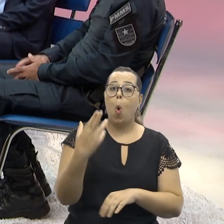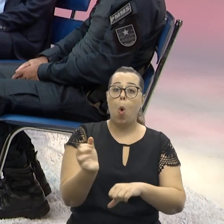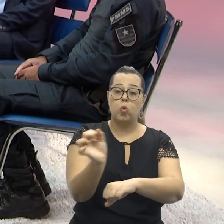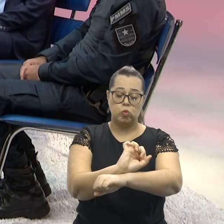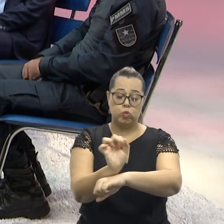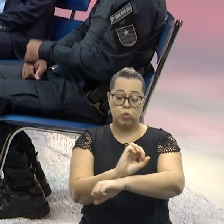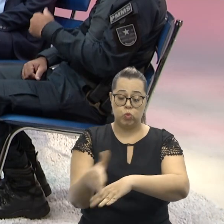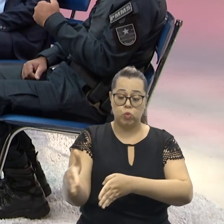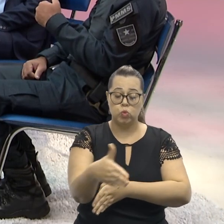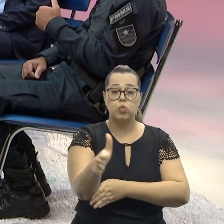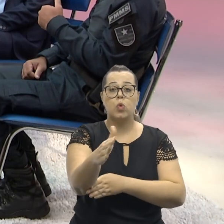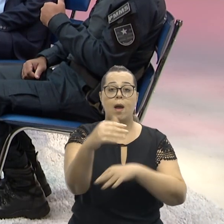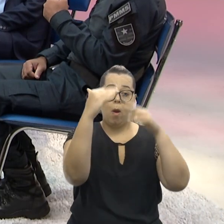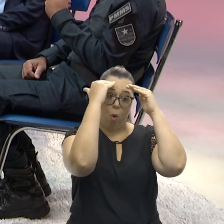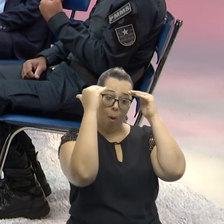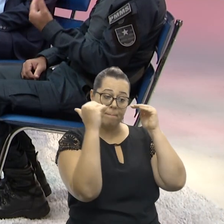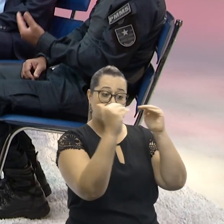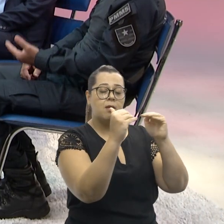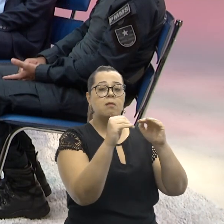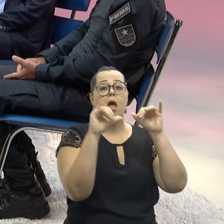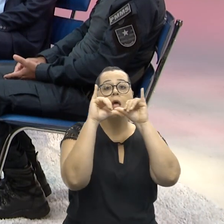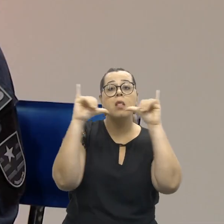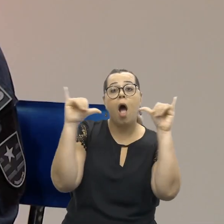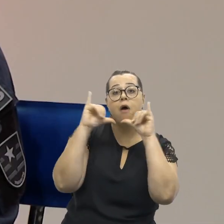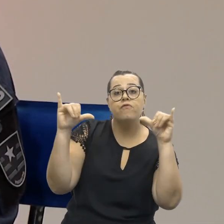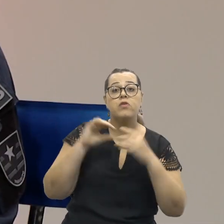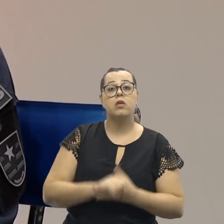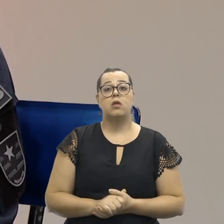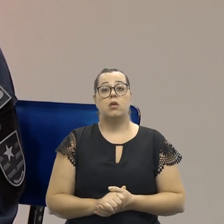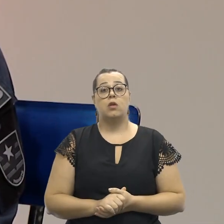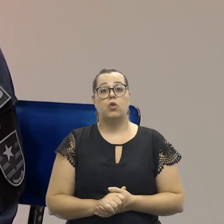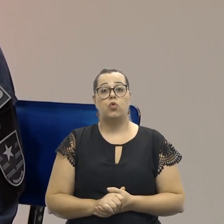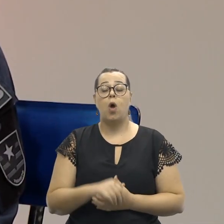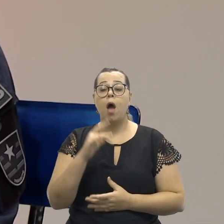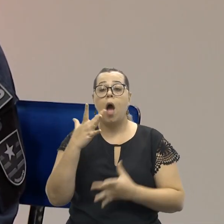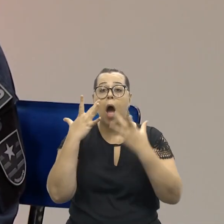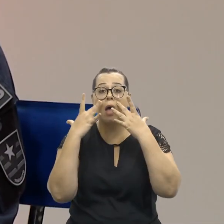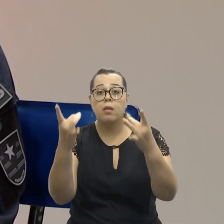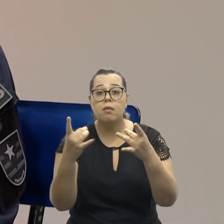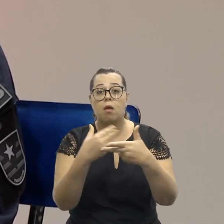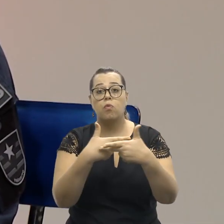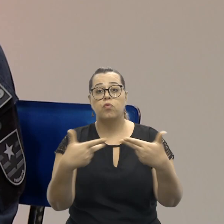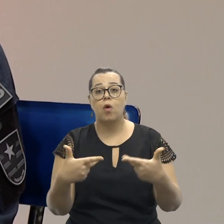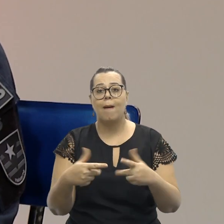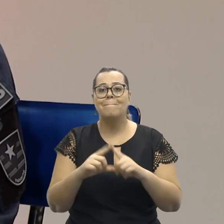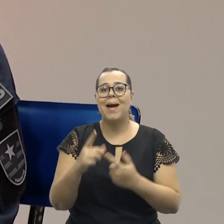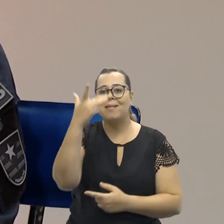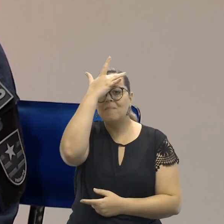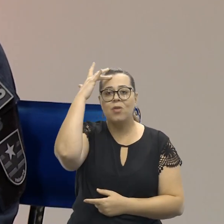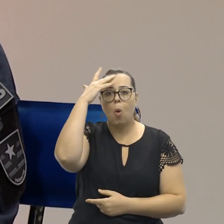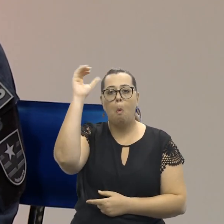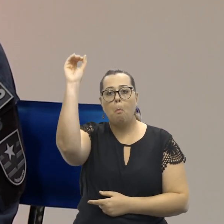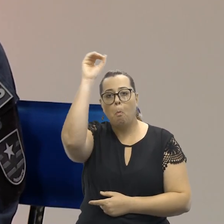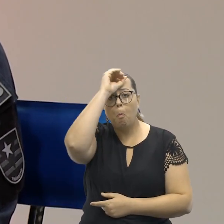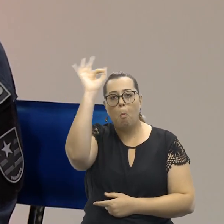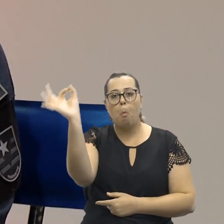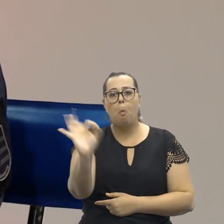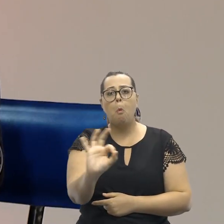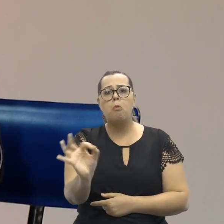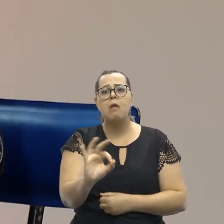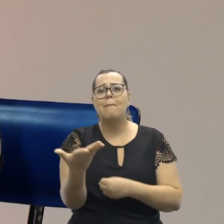com segurança, obedecer à sinalização de trânsito. E a gente observa várias vezes que a pessoa sequer tem